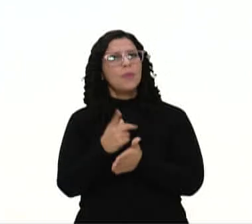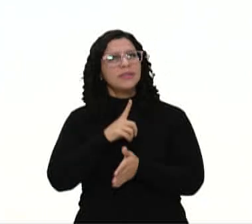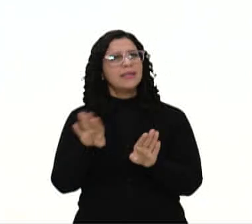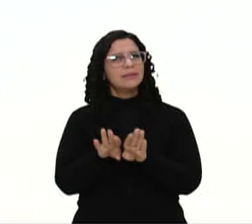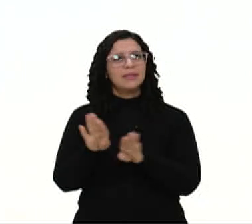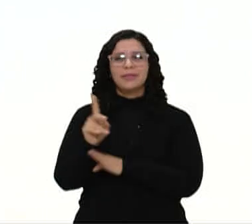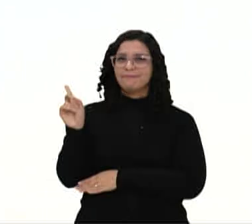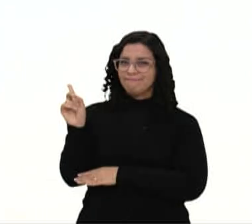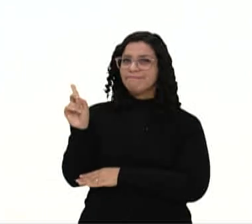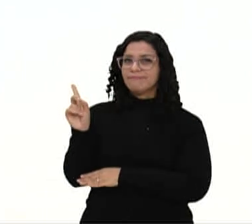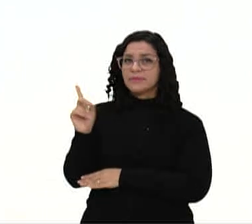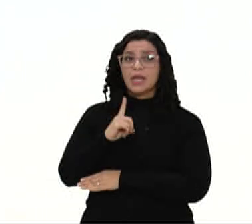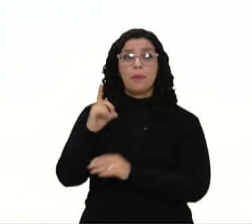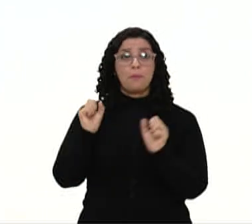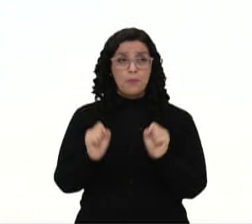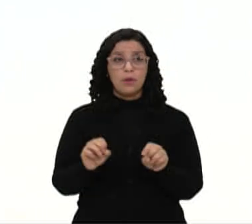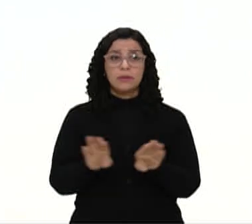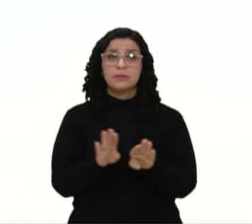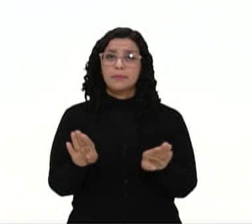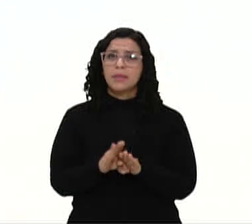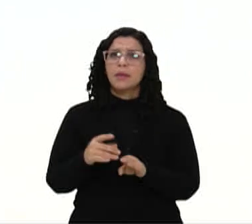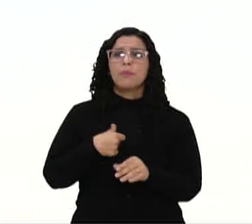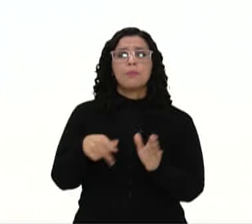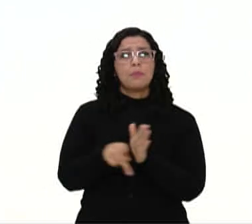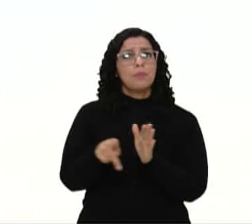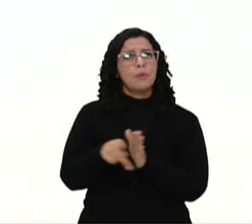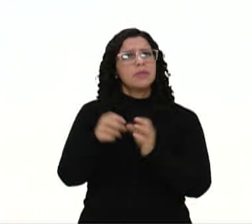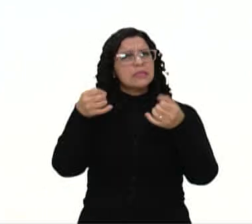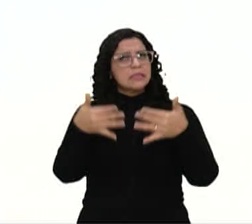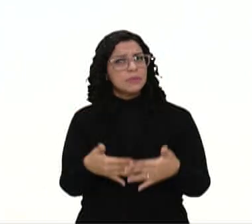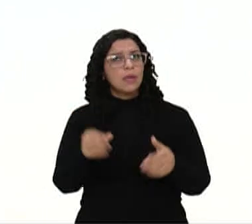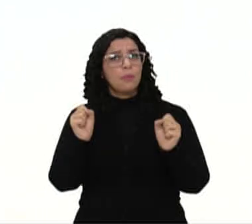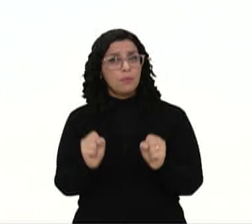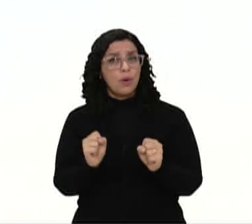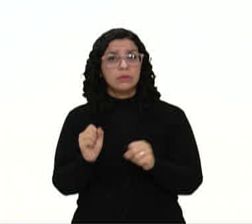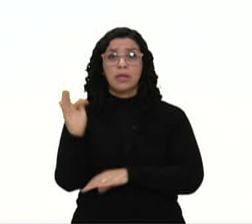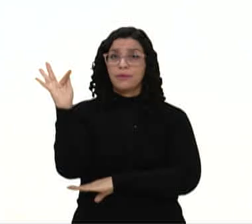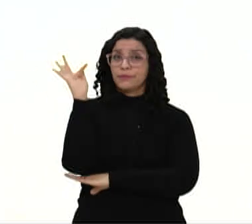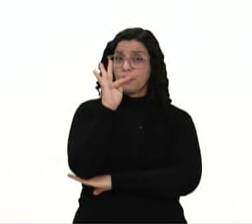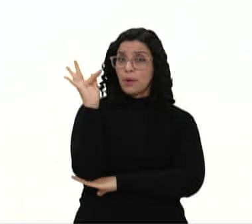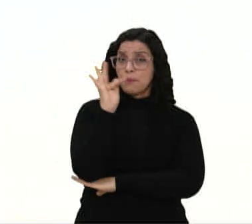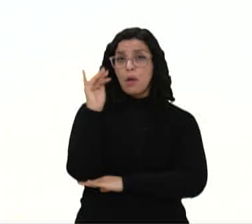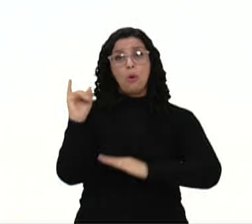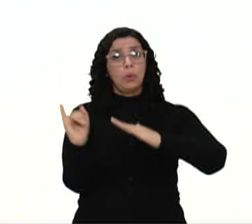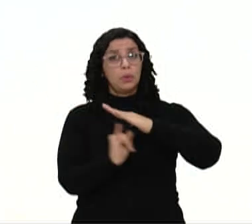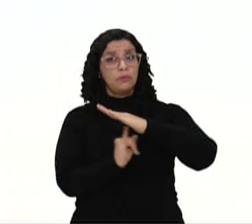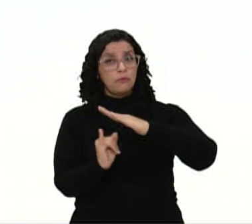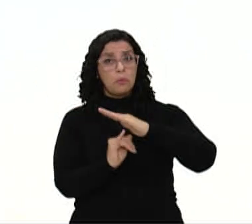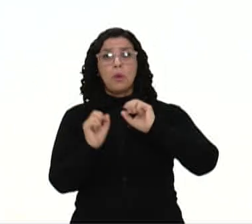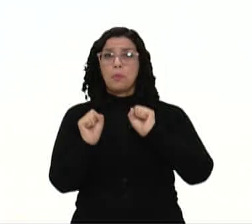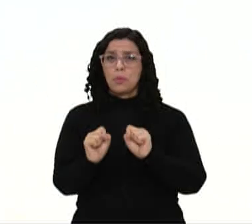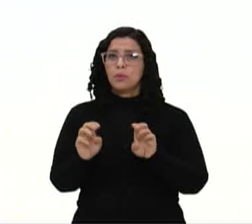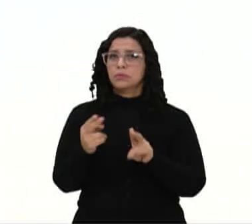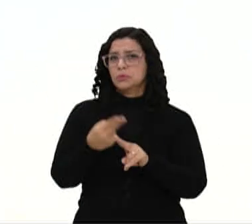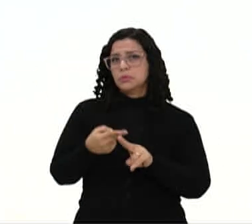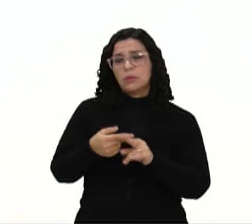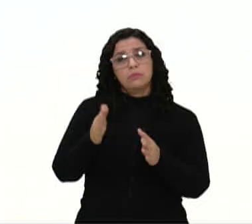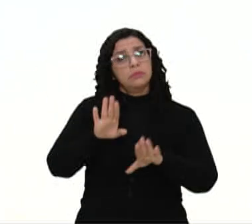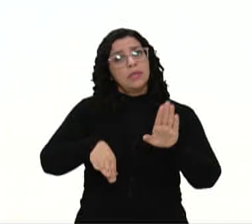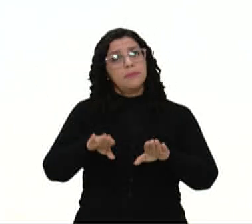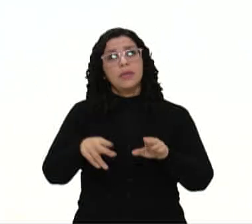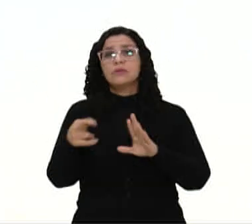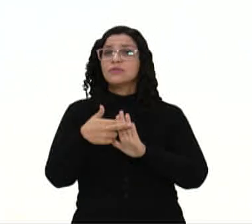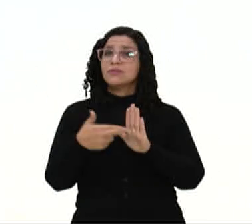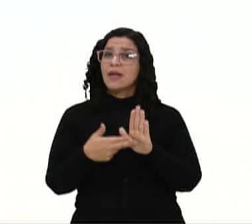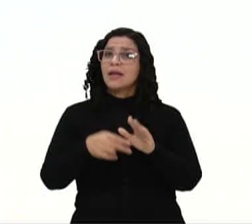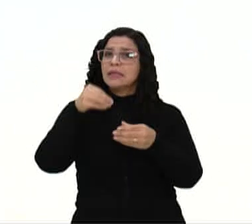a despedida. Saudações do remetente que podem ser de cunho formal ou informal, dependendo aí do critério que